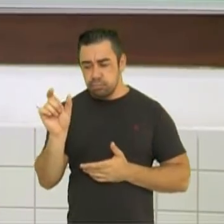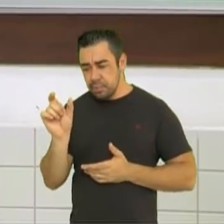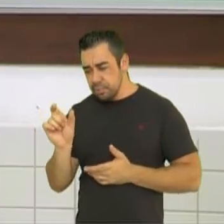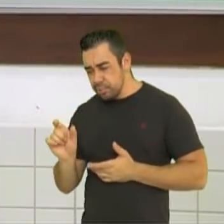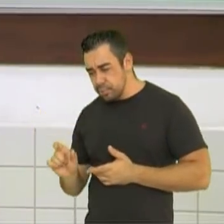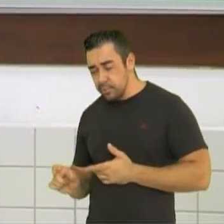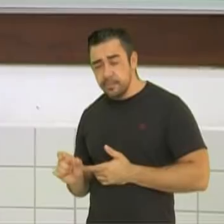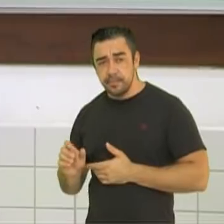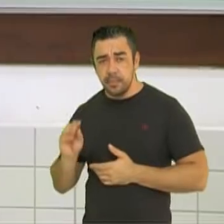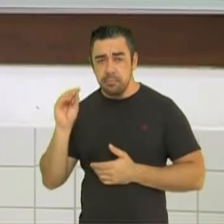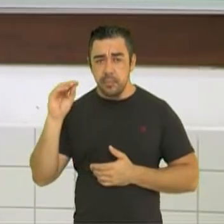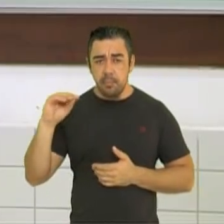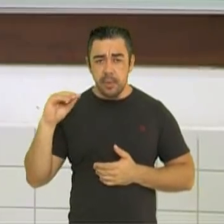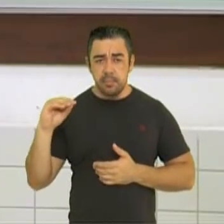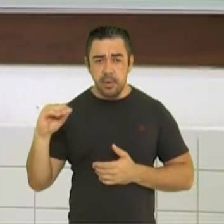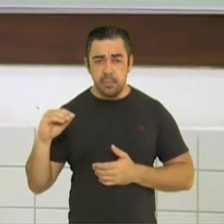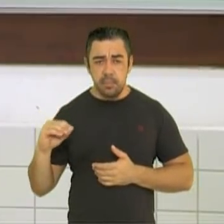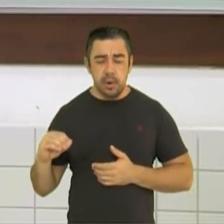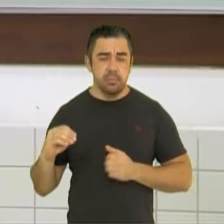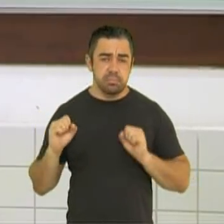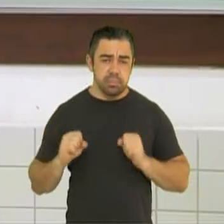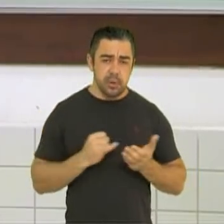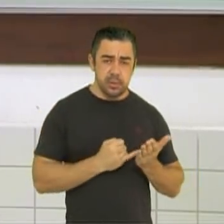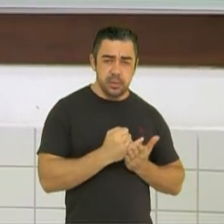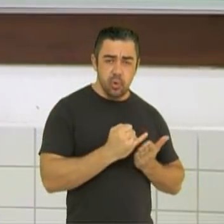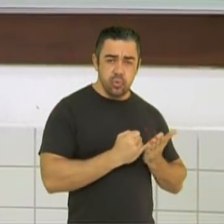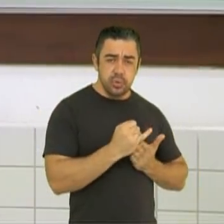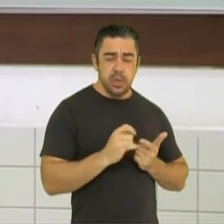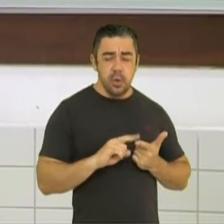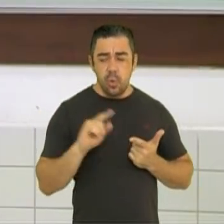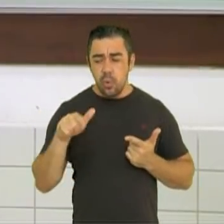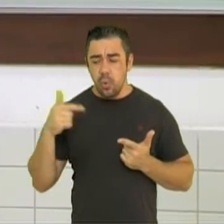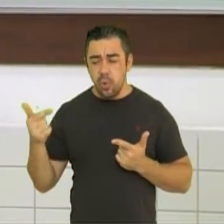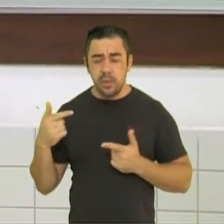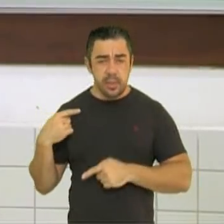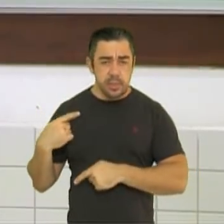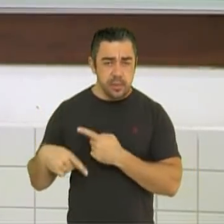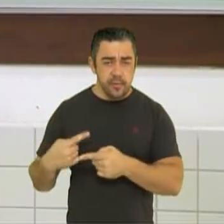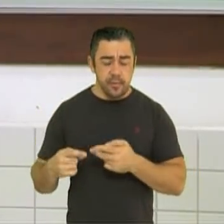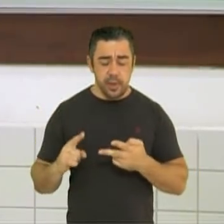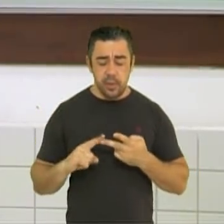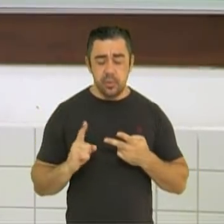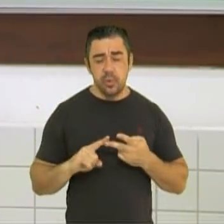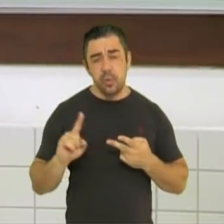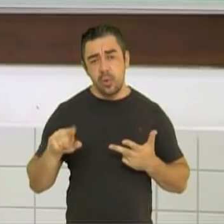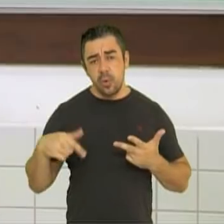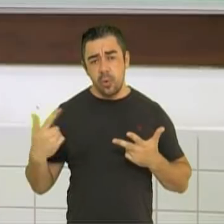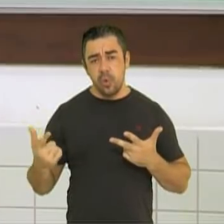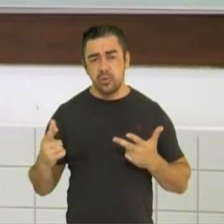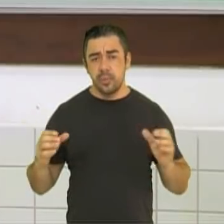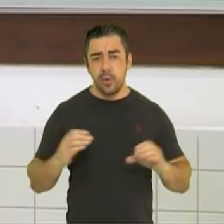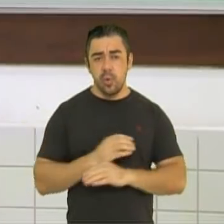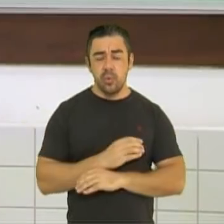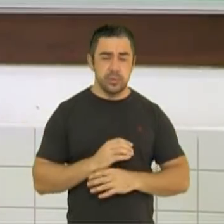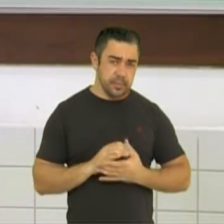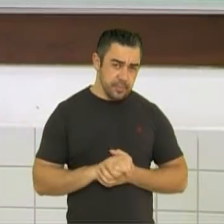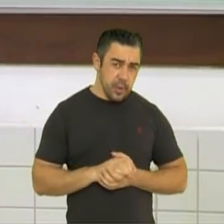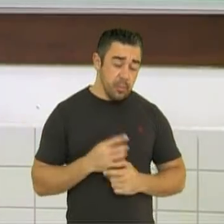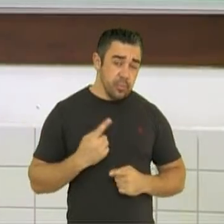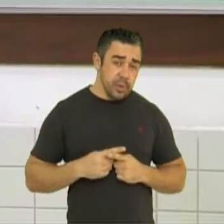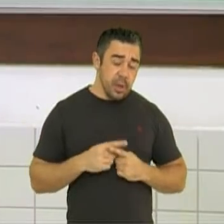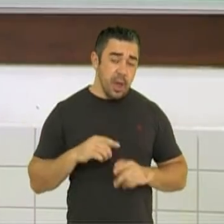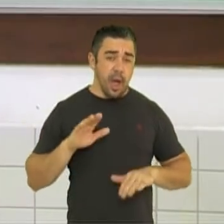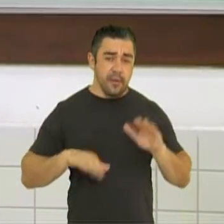folha palavras que servirão para a introdução, outras que servirão para o desenvolvimento, quem sabe algumas já para a conclusão, porque às vezes